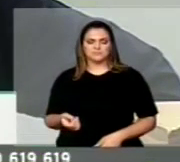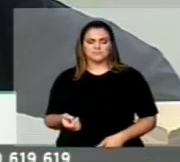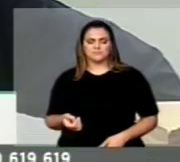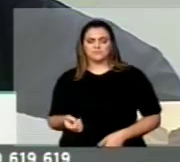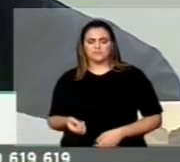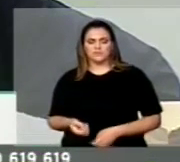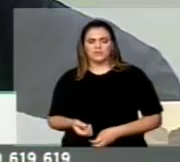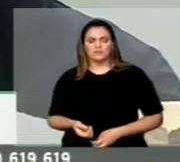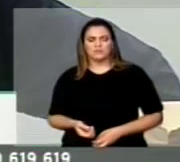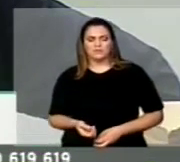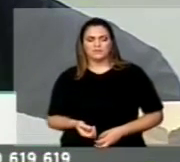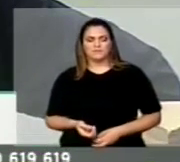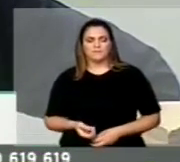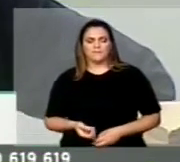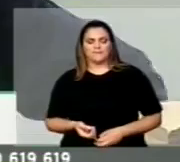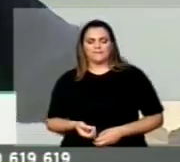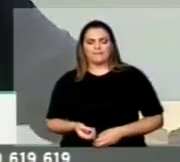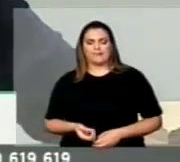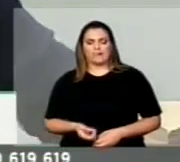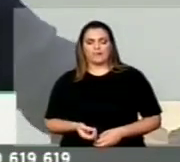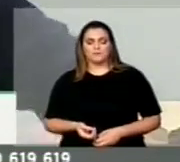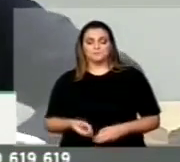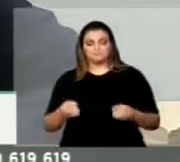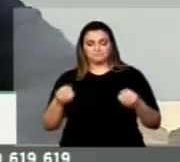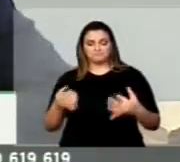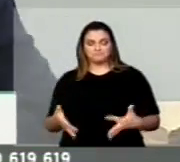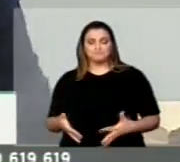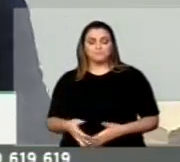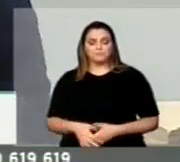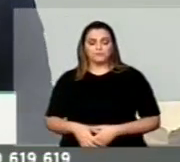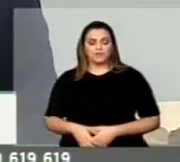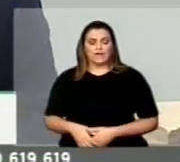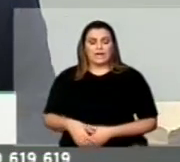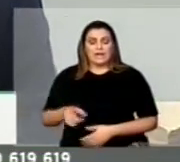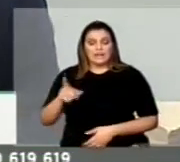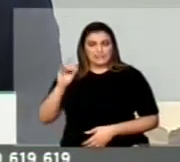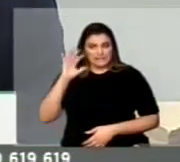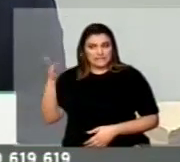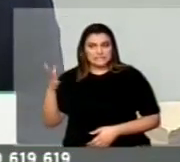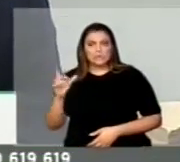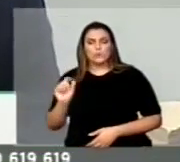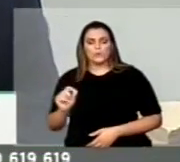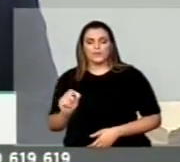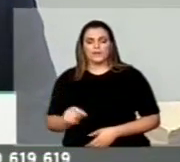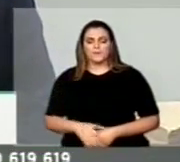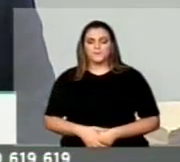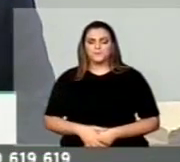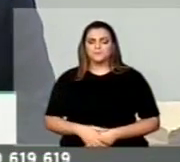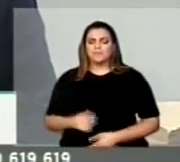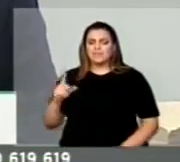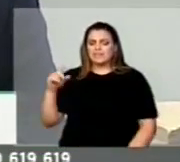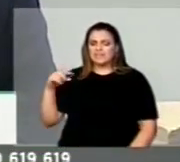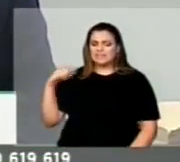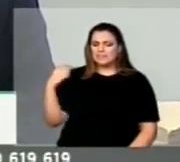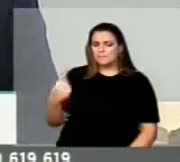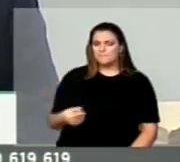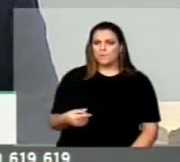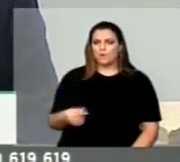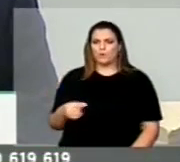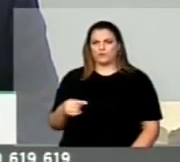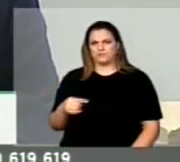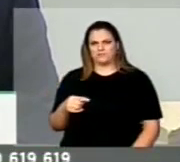deputado Onyx? Simplesmente o seguinte, a decisão que foi colocada é que houve uma adesão posterior pela